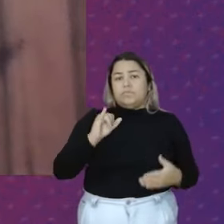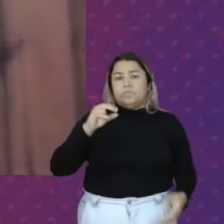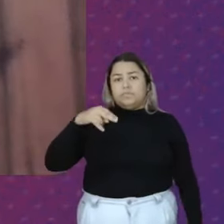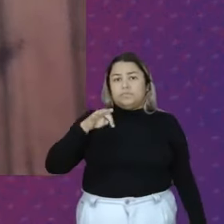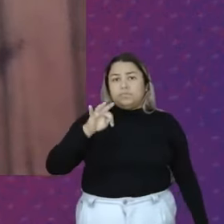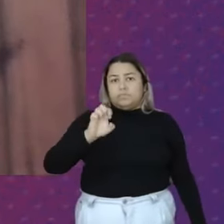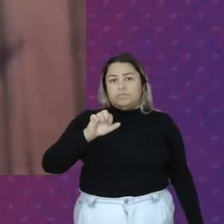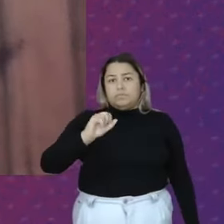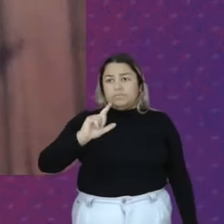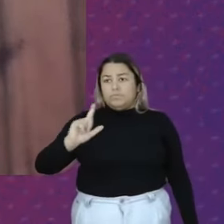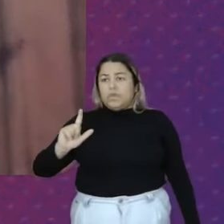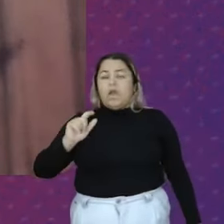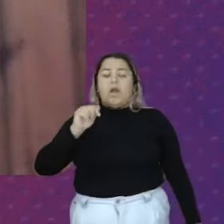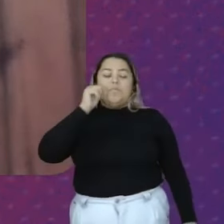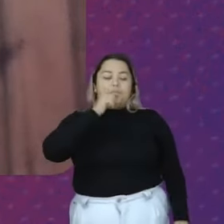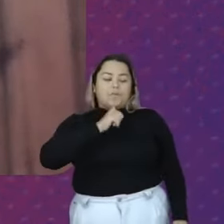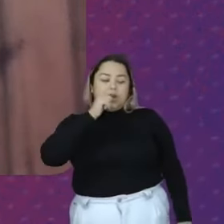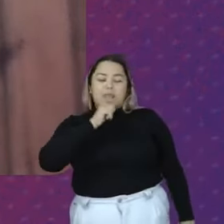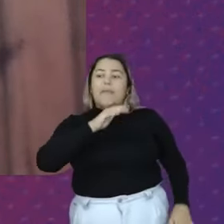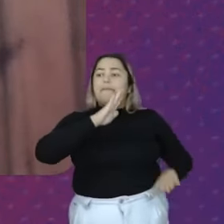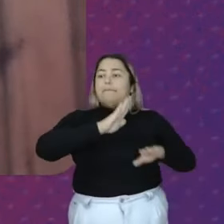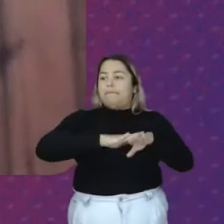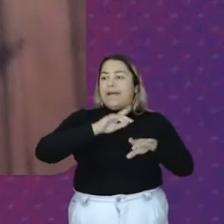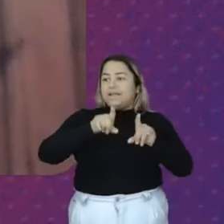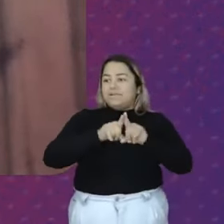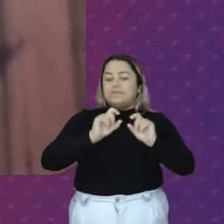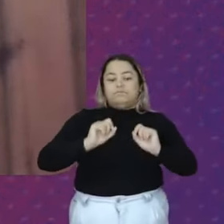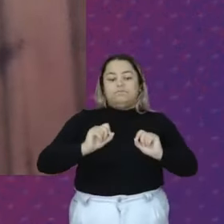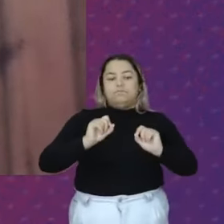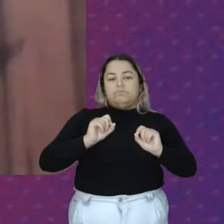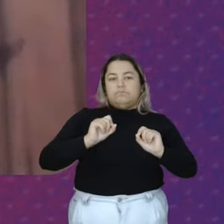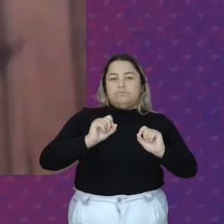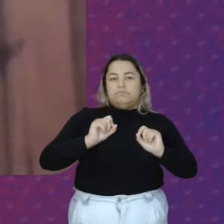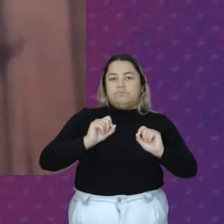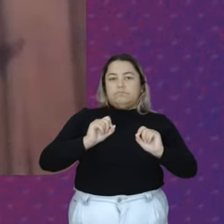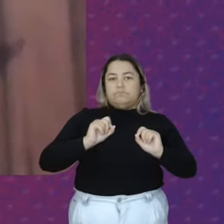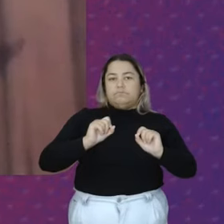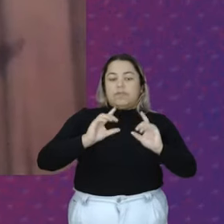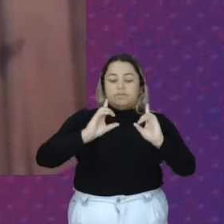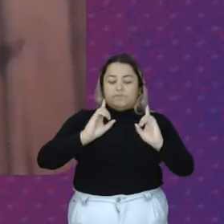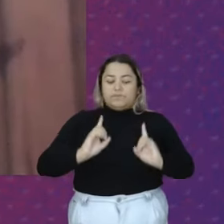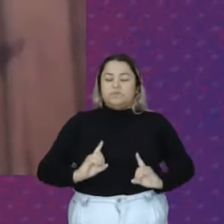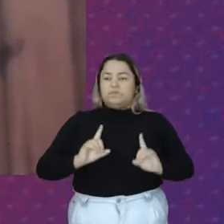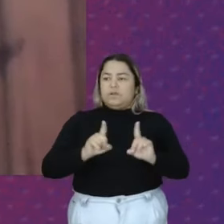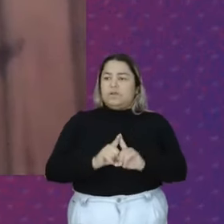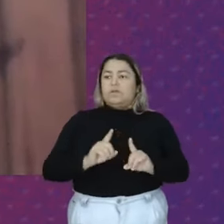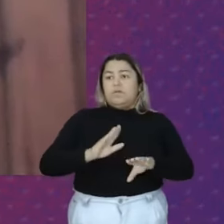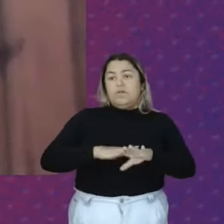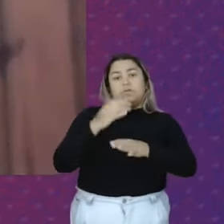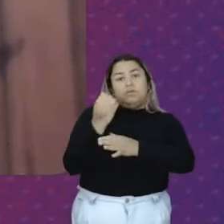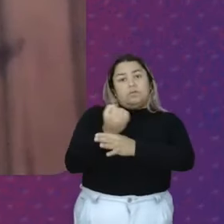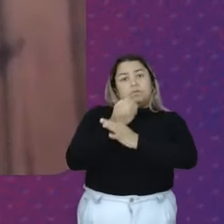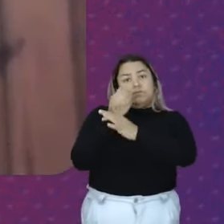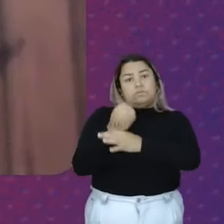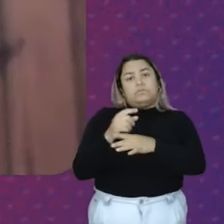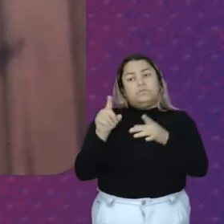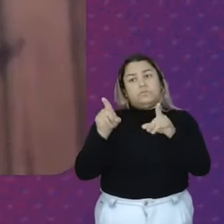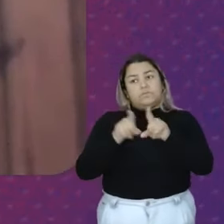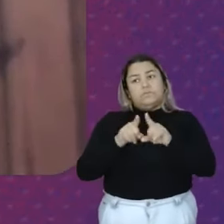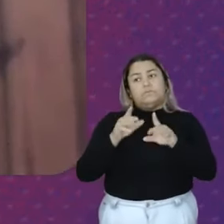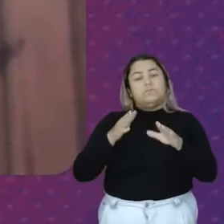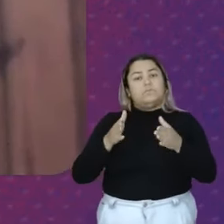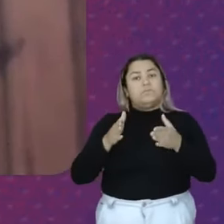né mulher e deficiência né a gente pode gerar então desenvolvimento Regional de forma sustentável Aliás a